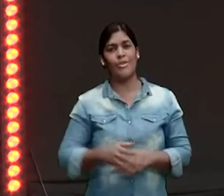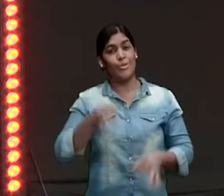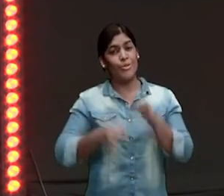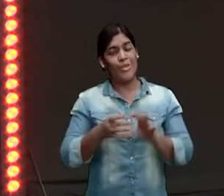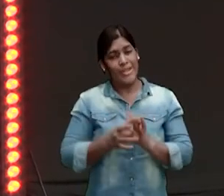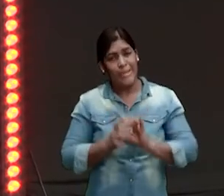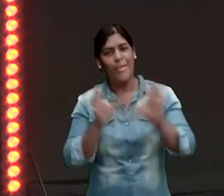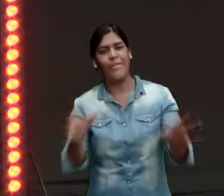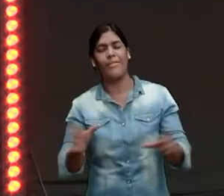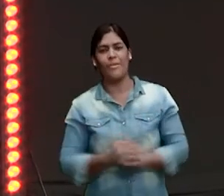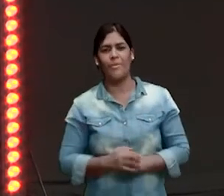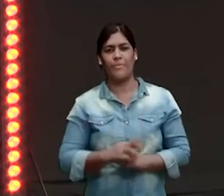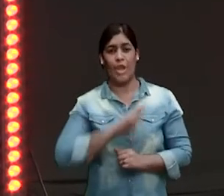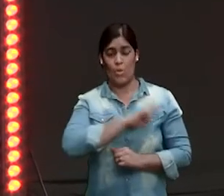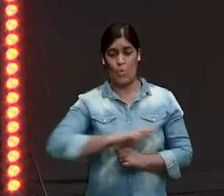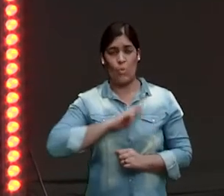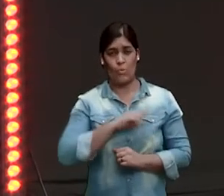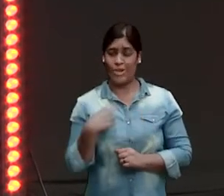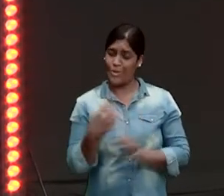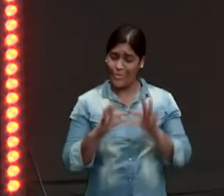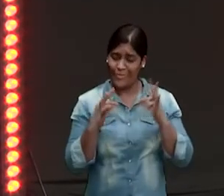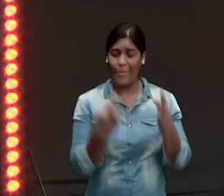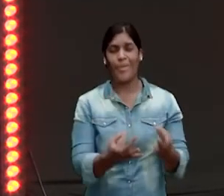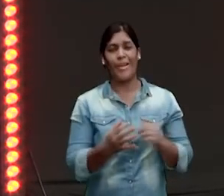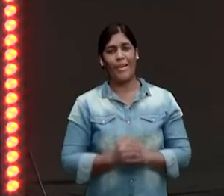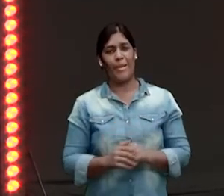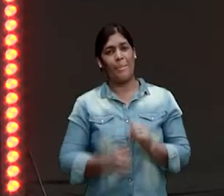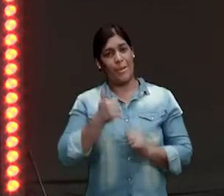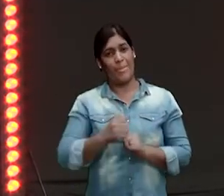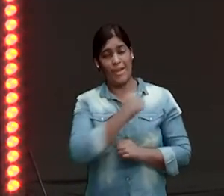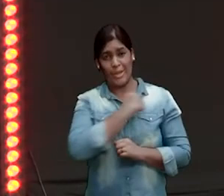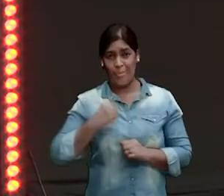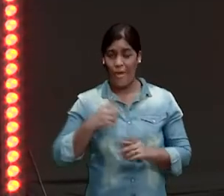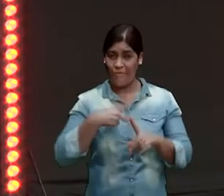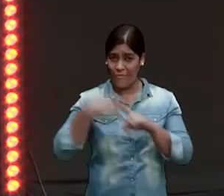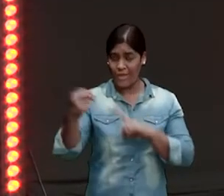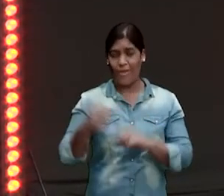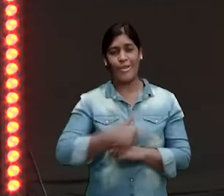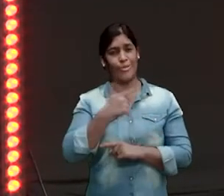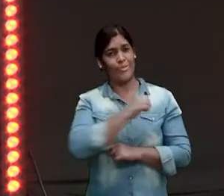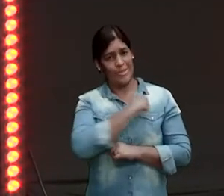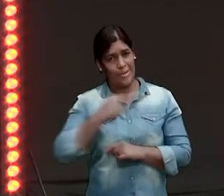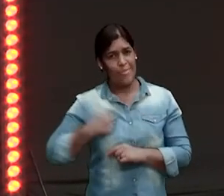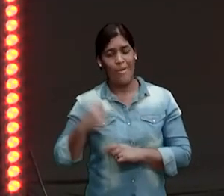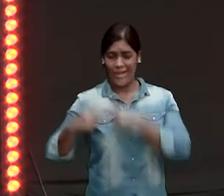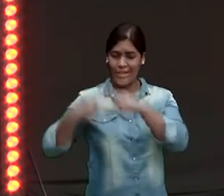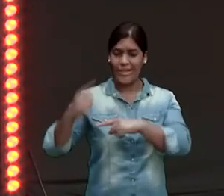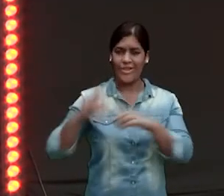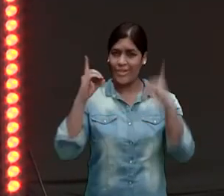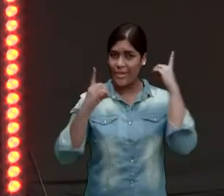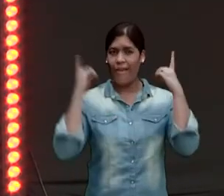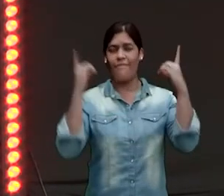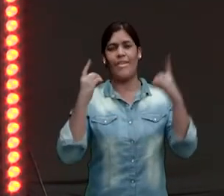o nosso Libertador em Rute o nosso parente em primeira Samuel a nossa vitória e segunda Samuel descendente de